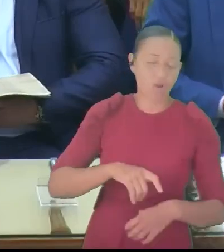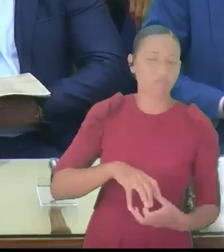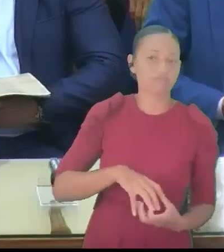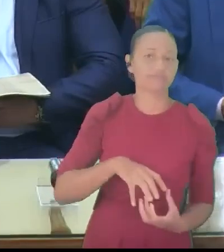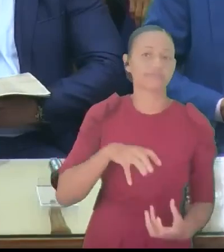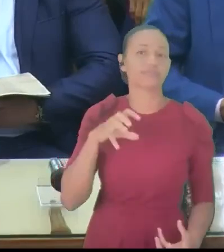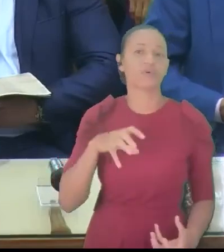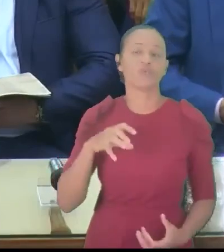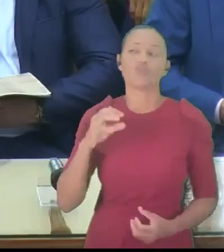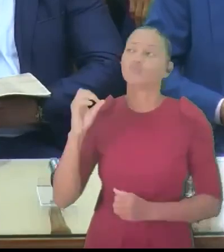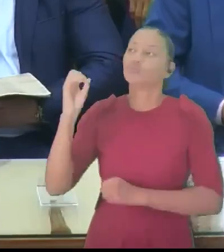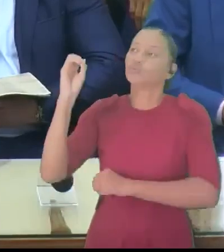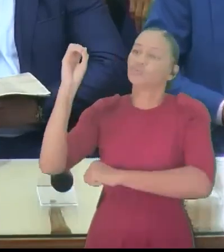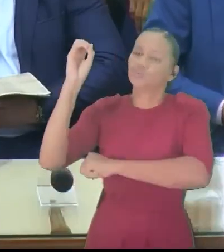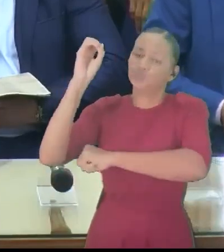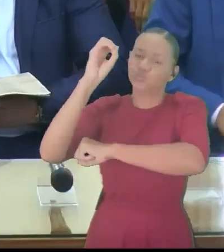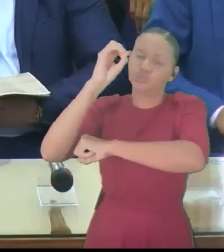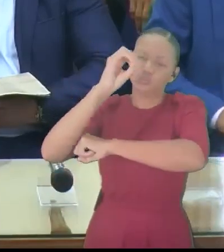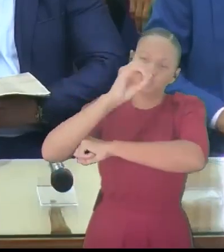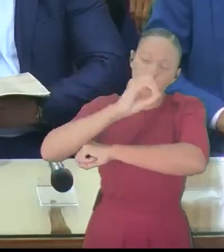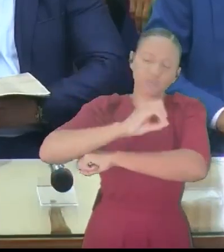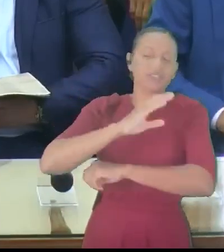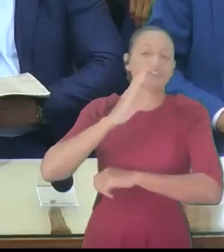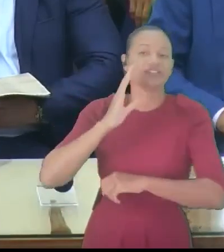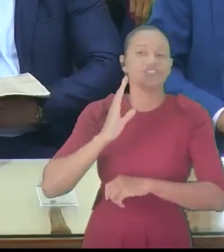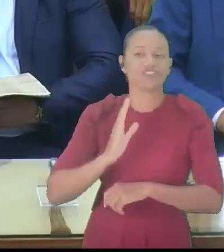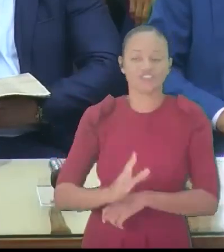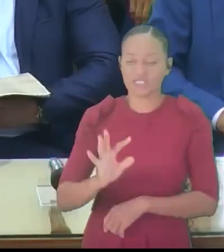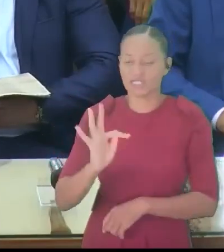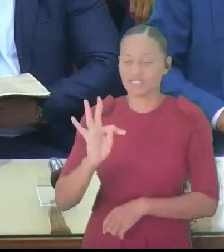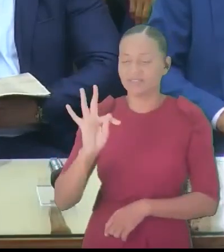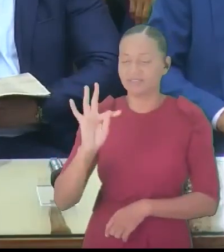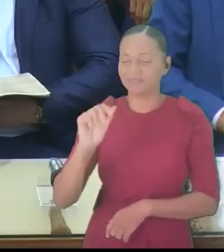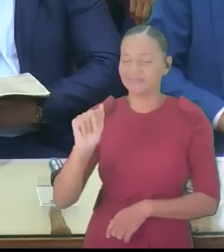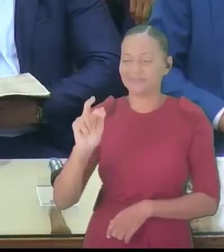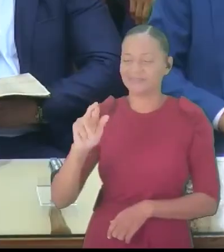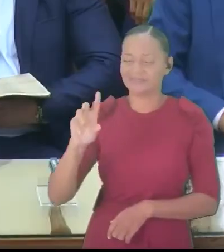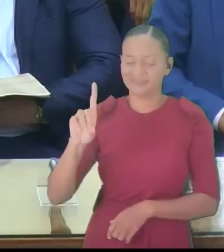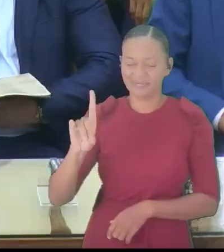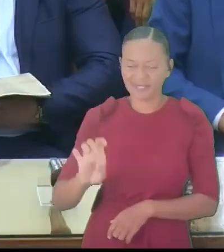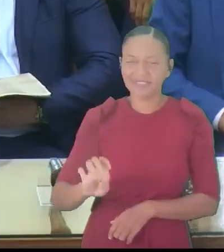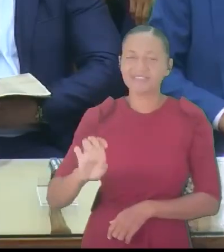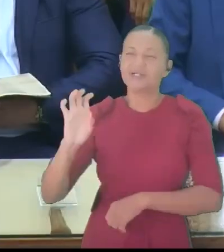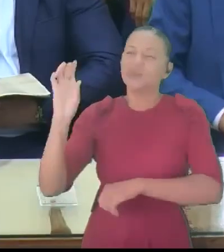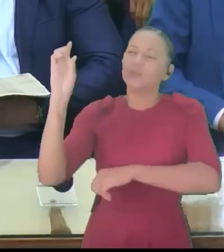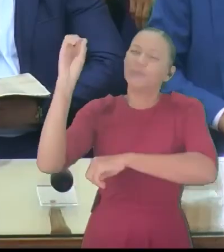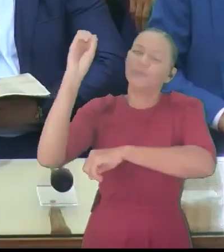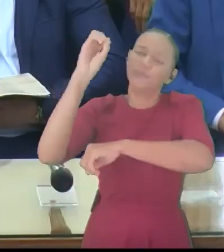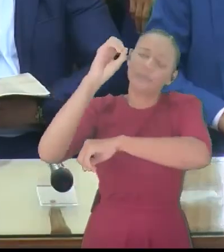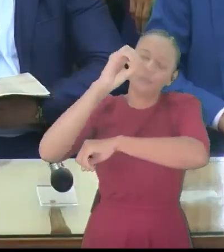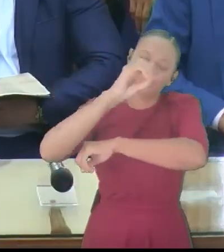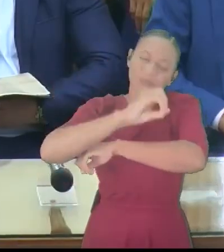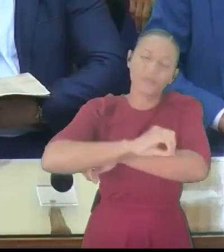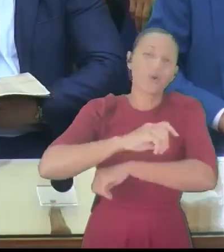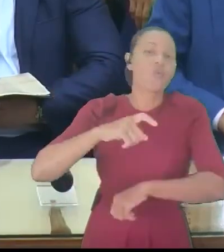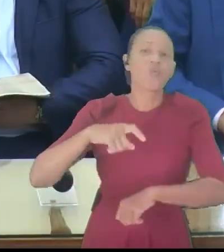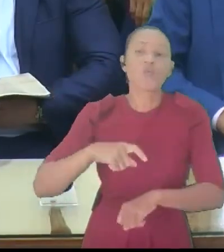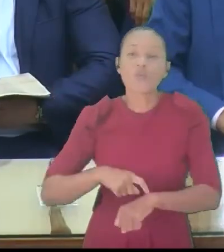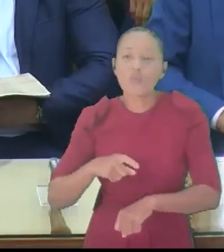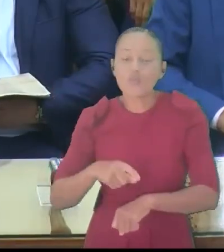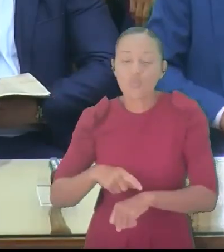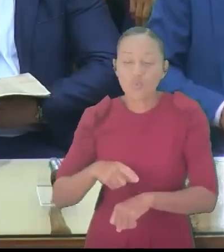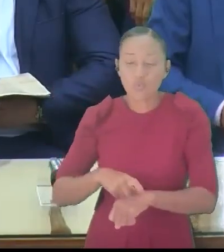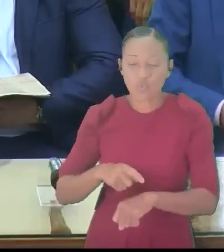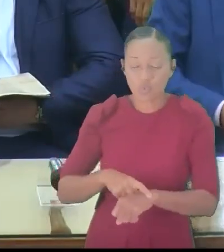que o sol... Essa palavra já tarde significa que o sol já estava se pondo. Que hora o